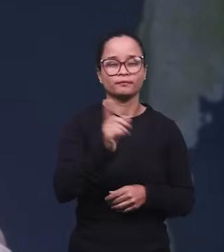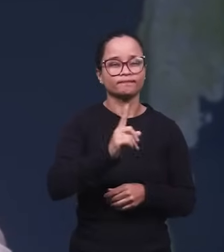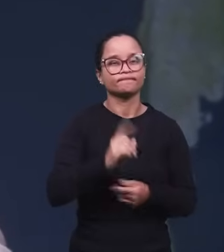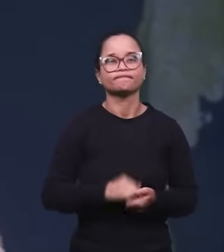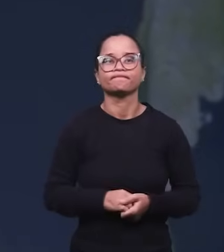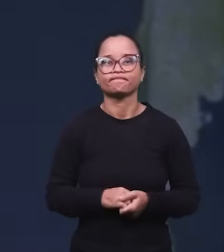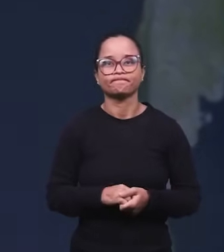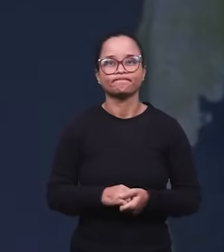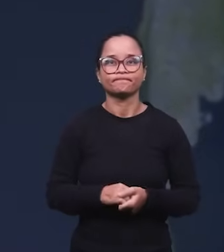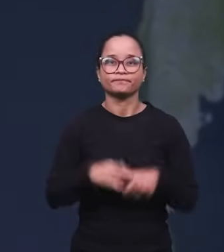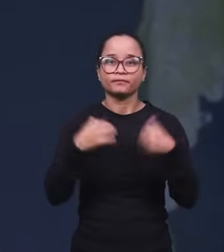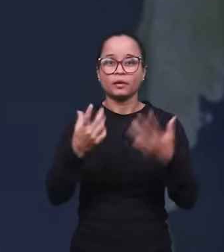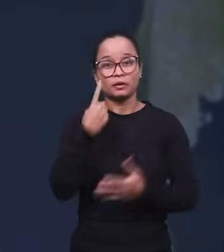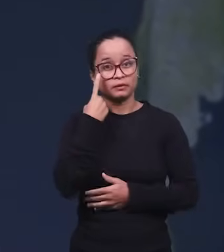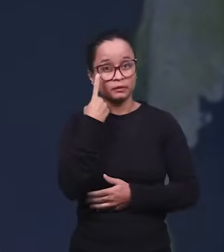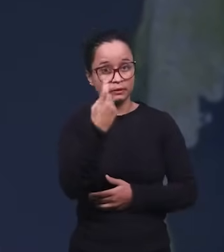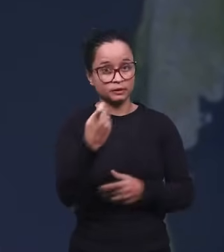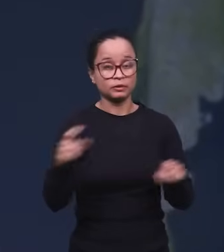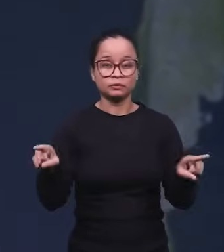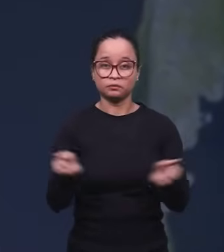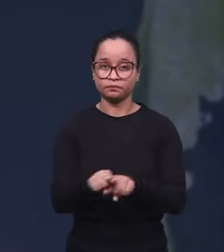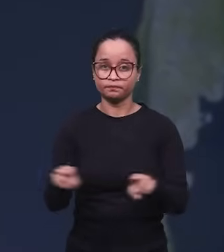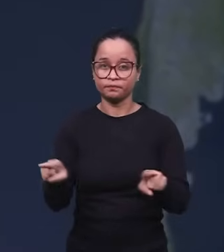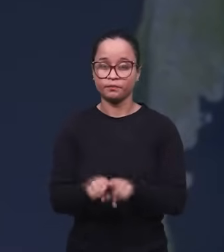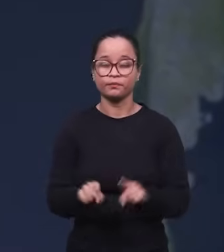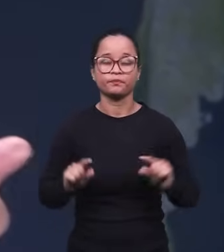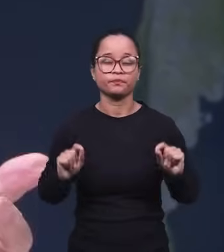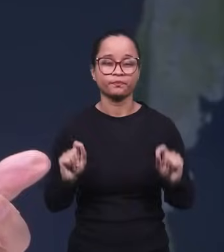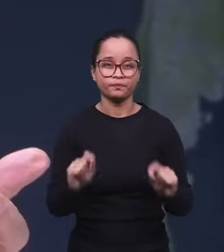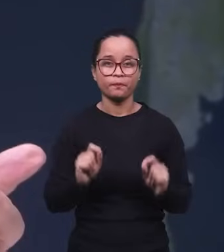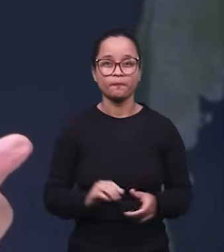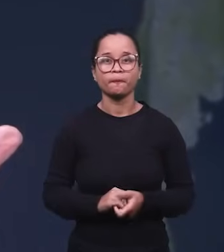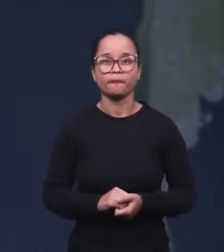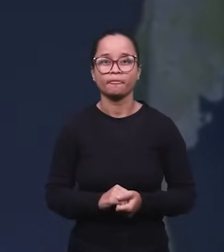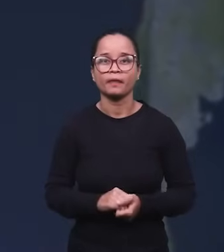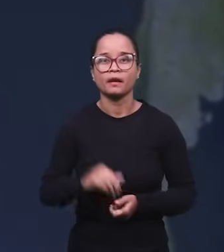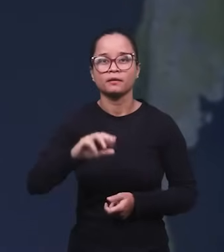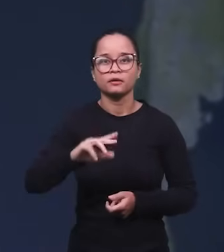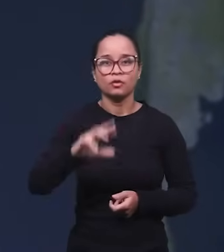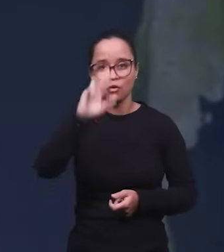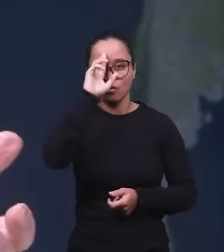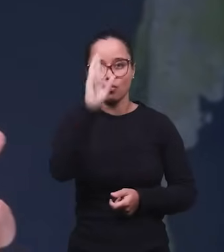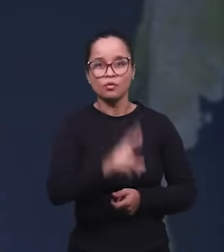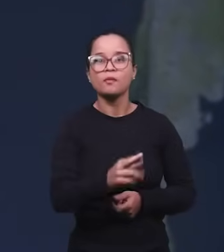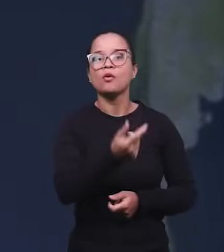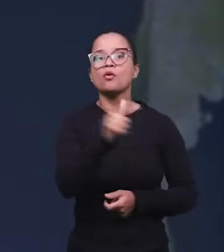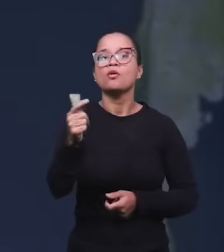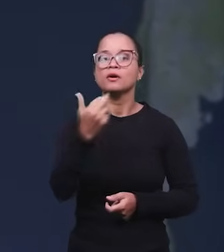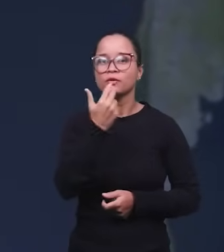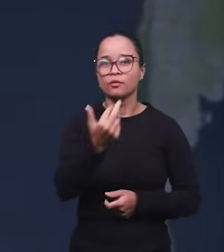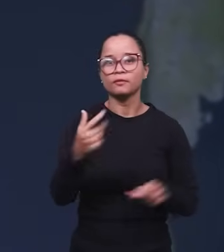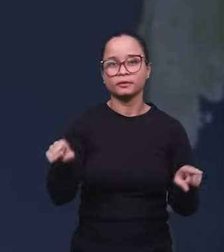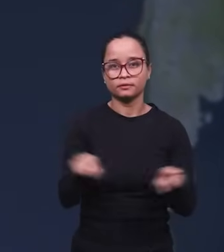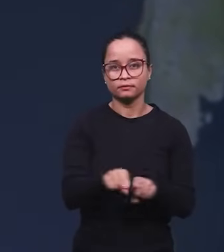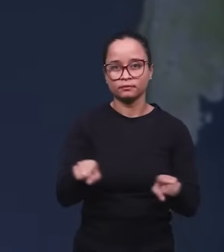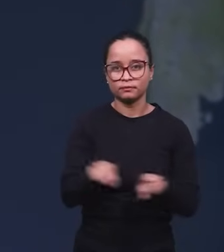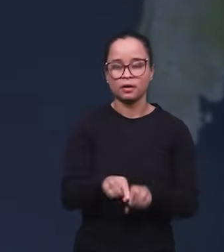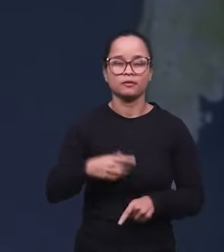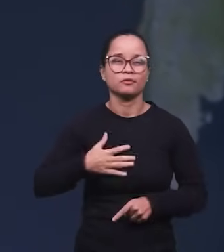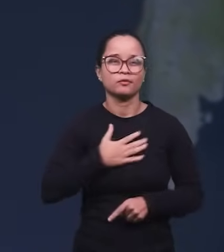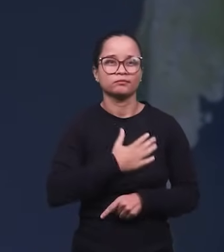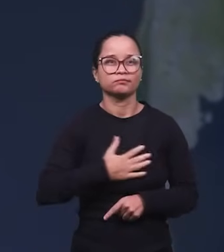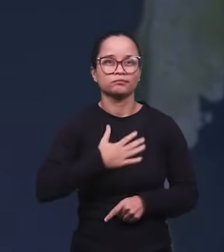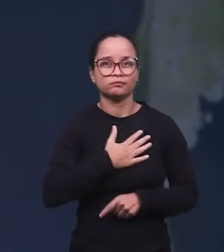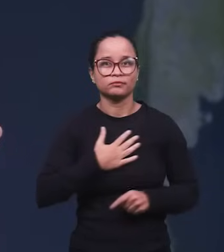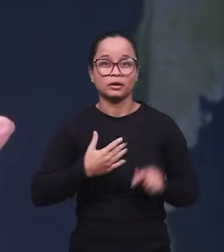mundo. E o que é interessante também é que isso não é feito só, como eu citei o caso, em russo, é feito também em outros idiomas.